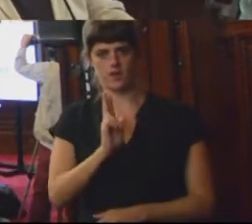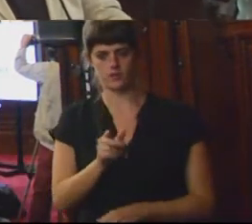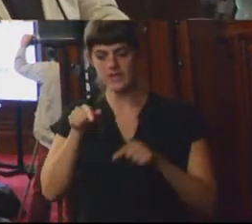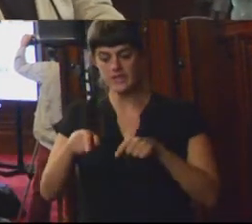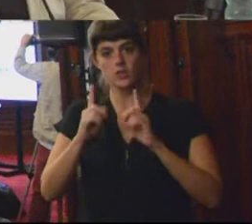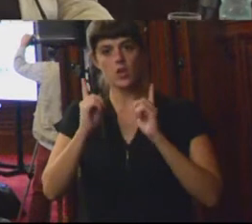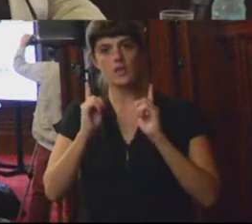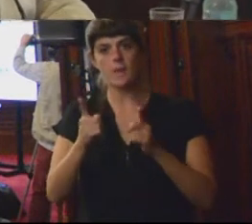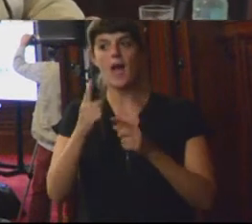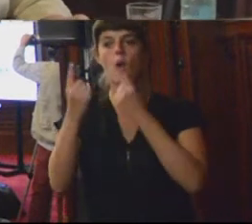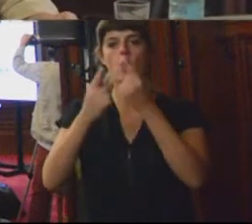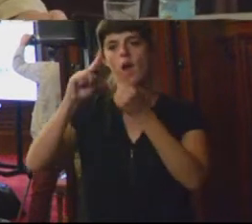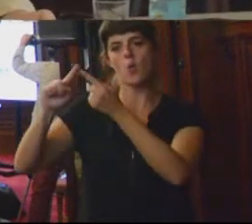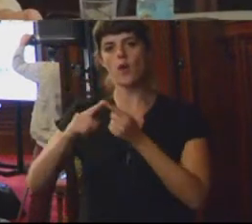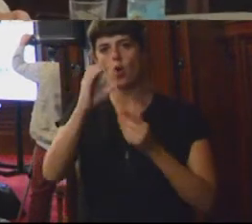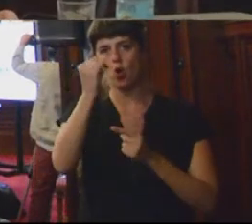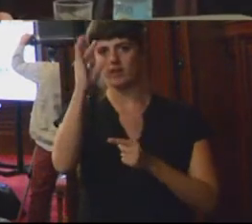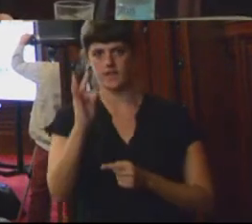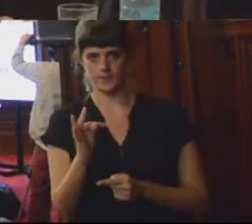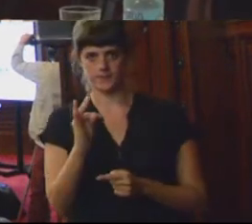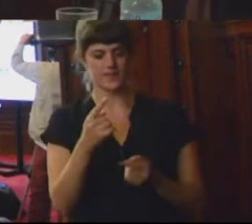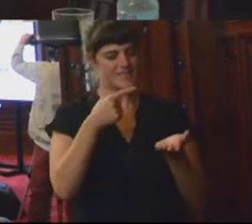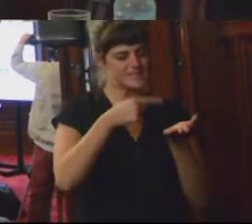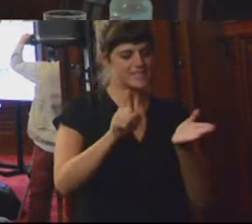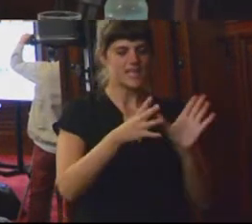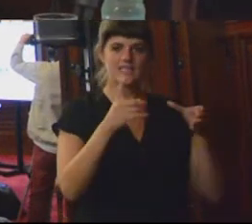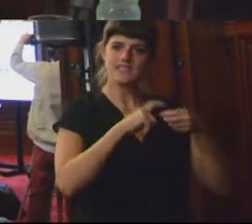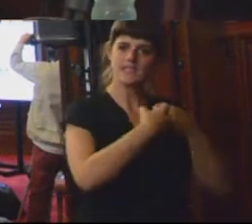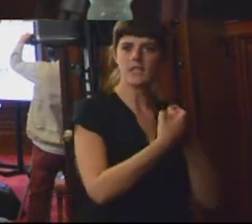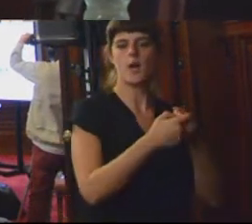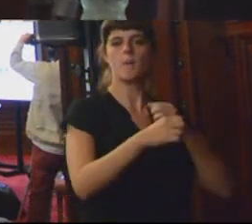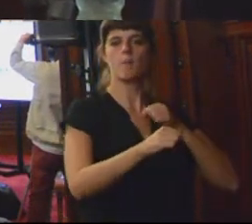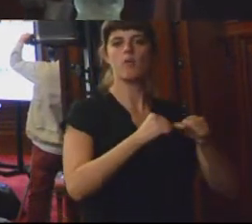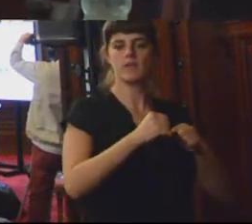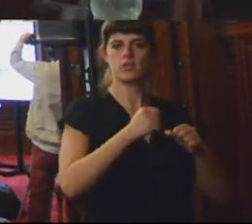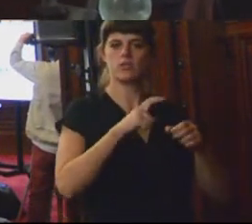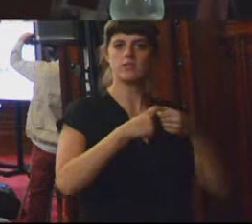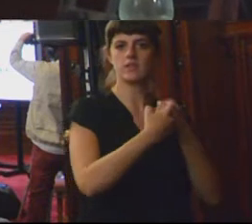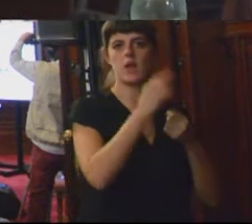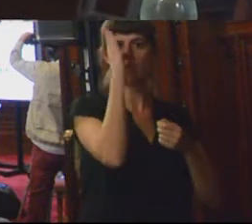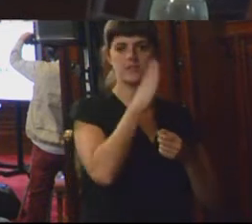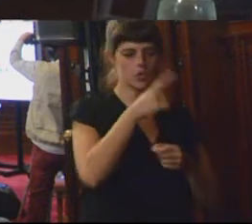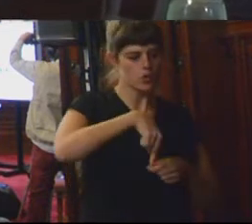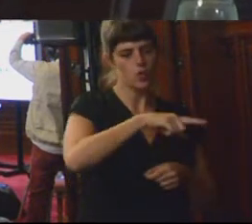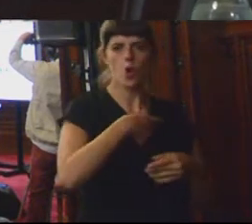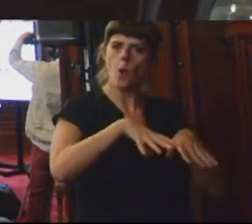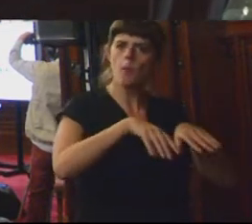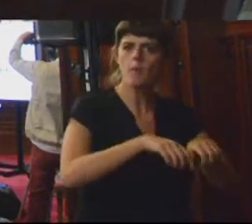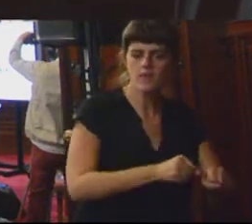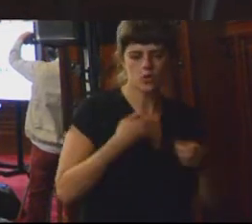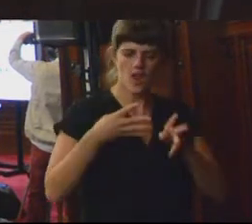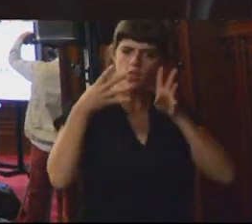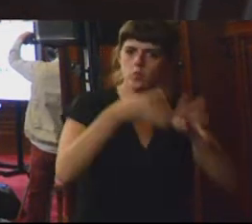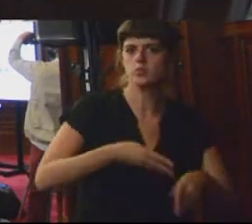OIT. As centrais sindicais e o movimento sindical brasileiro são plenamente comprometidos com a luta pela